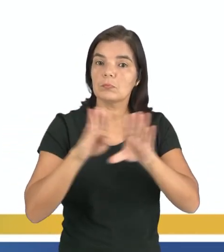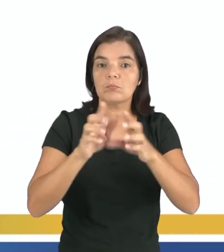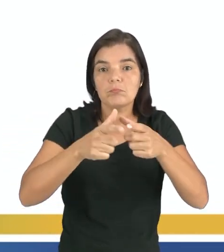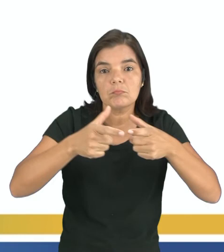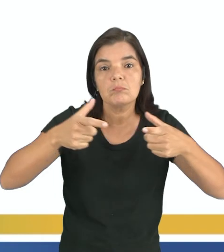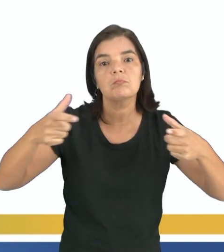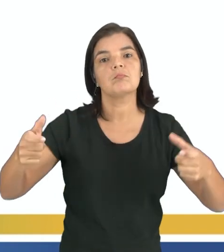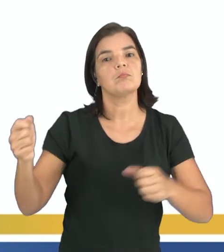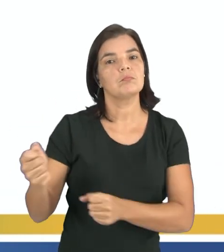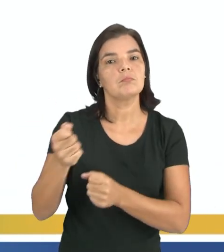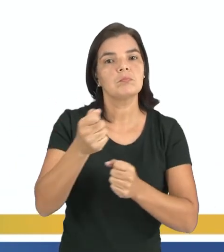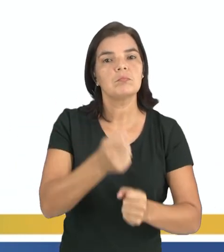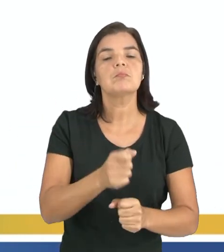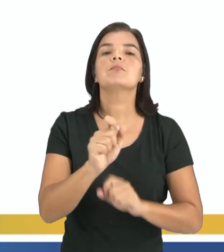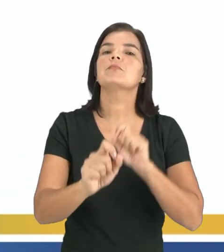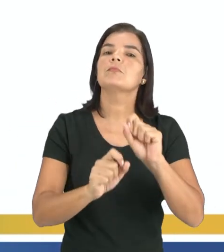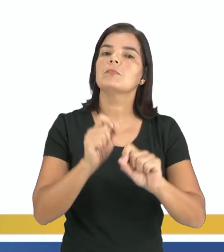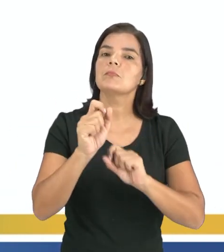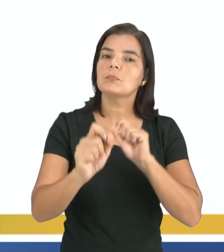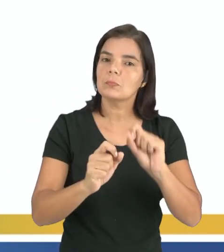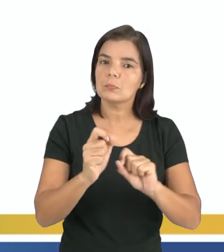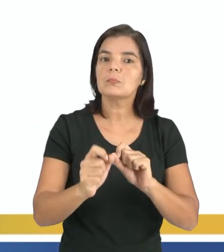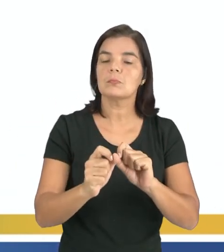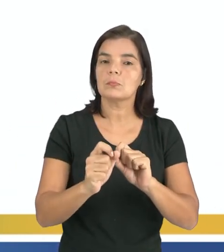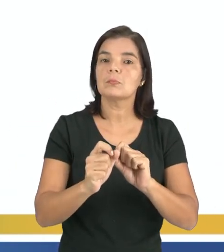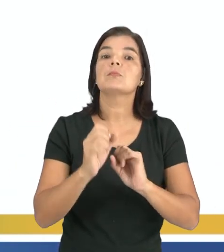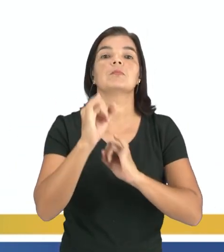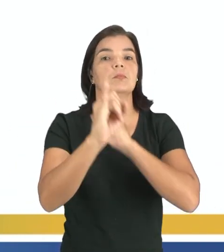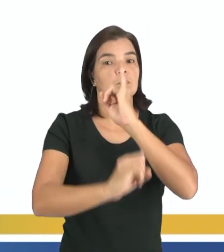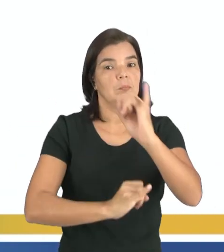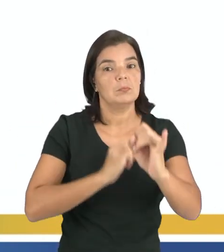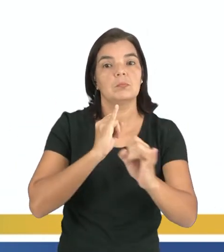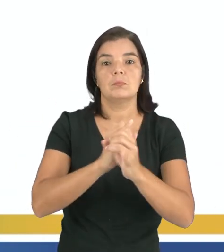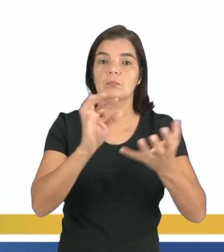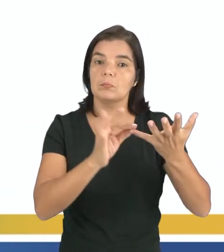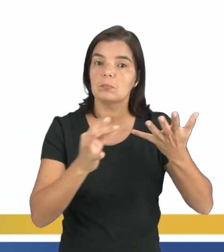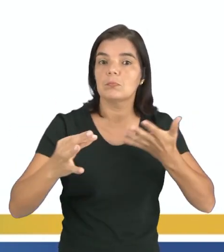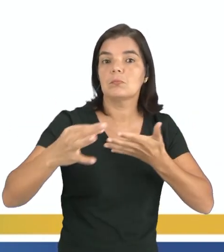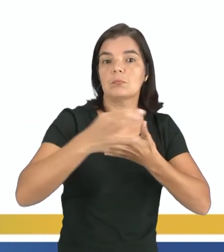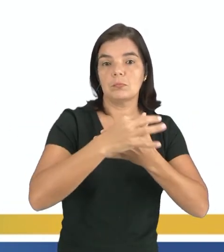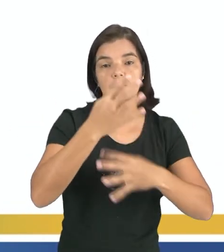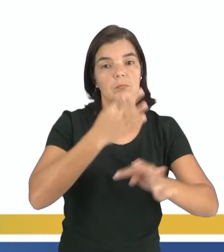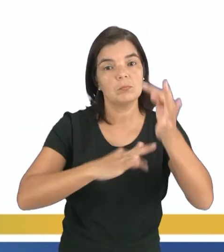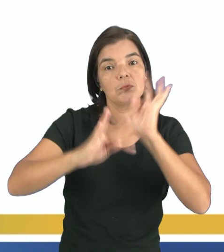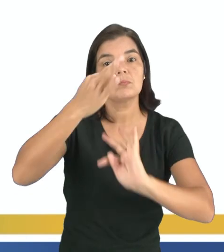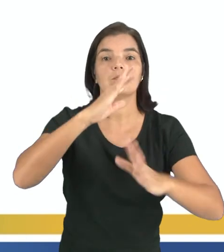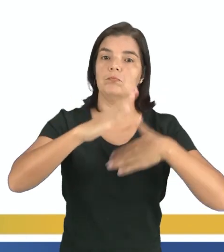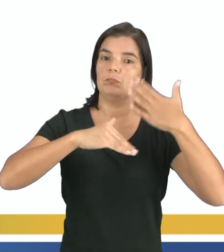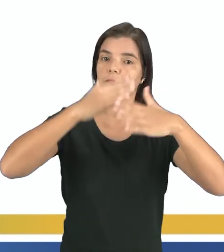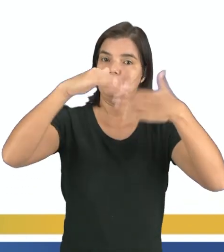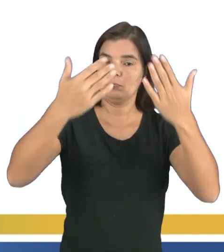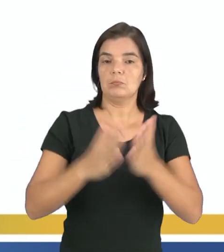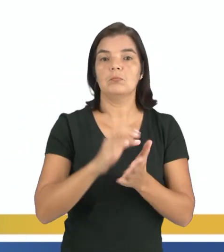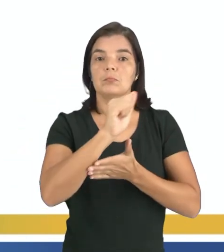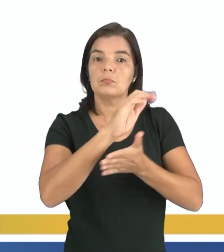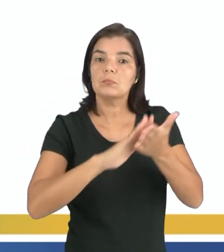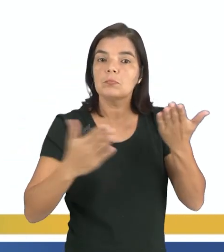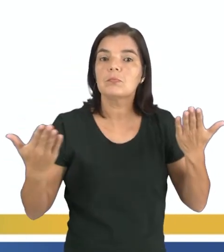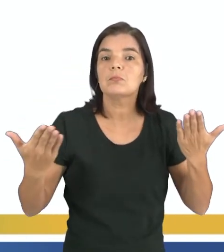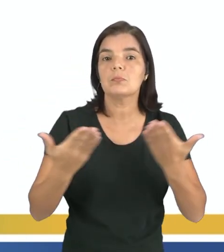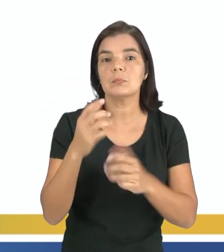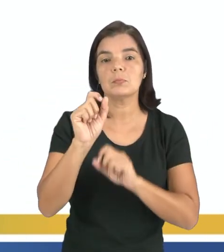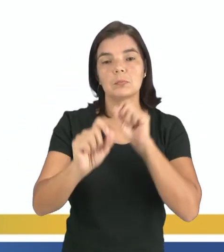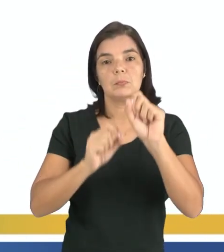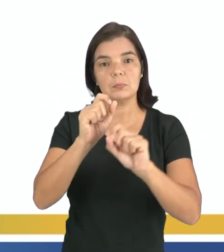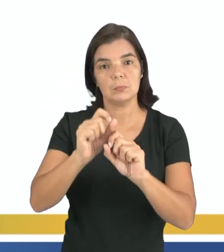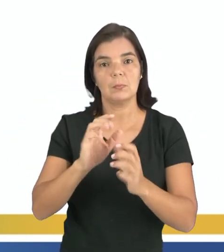maior impulsionamento através, né, das redes sociais, através dos avanços tecnológicos. A atividade de hoje,